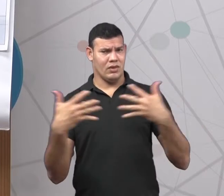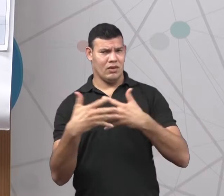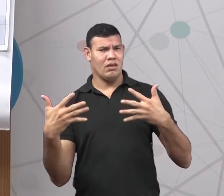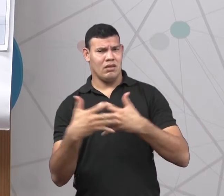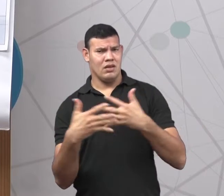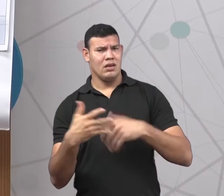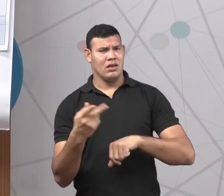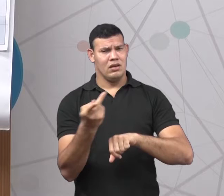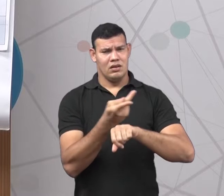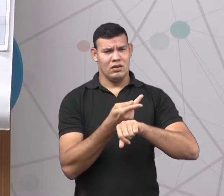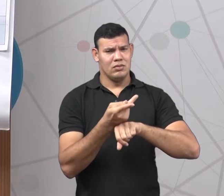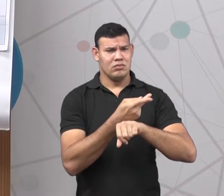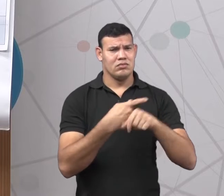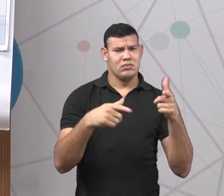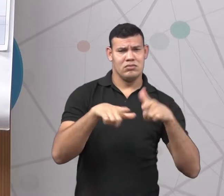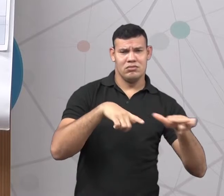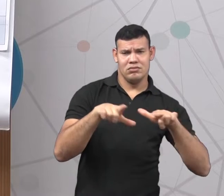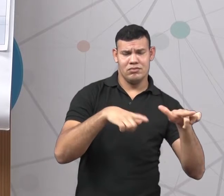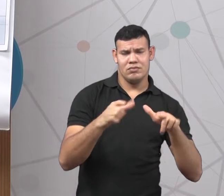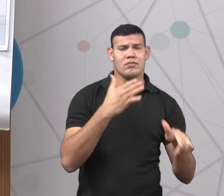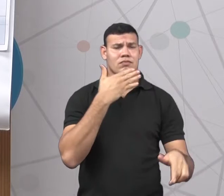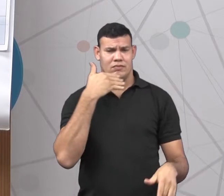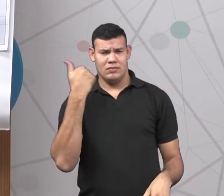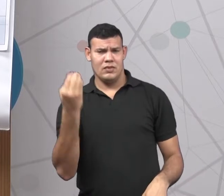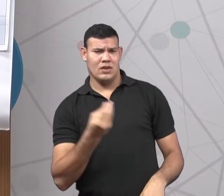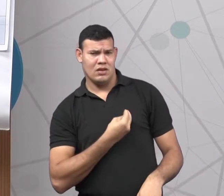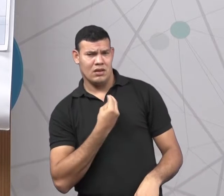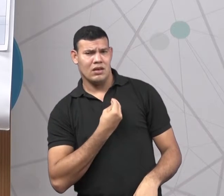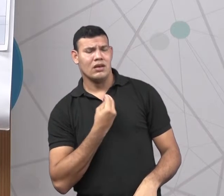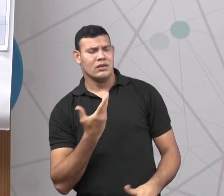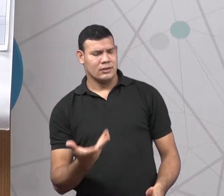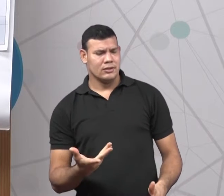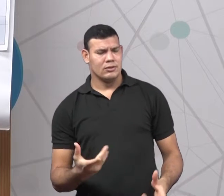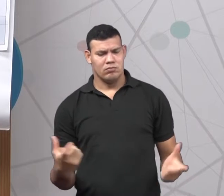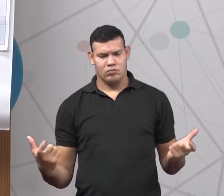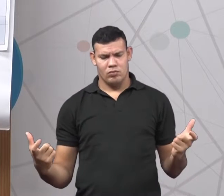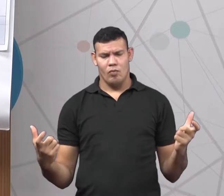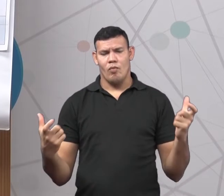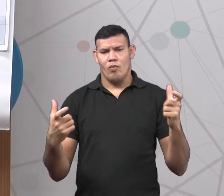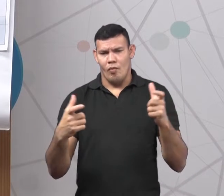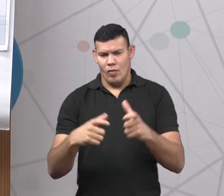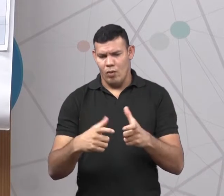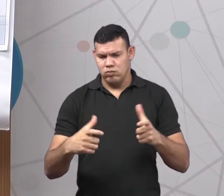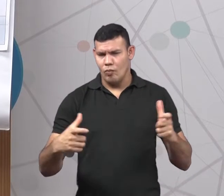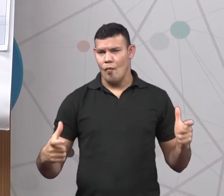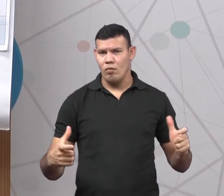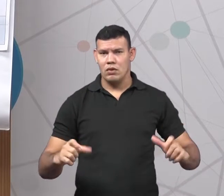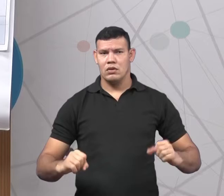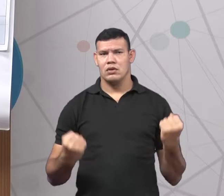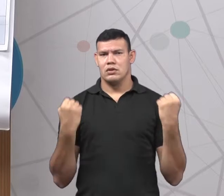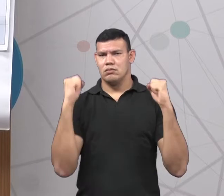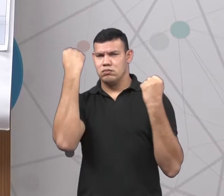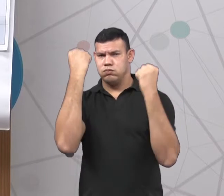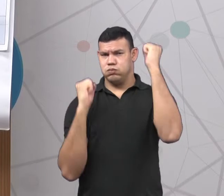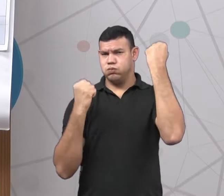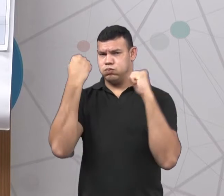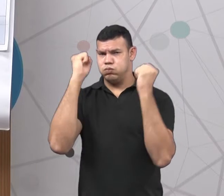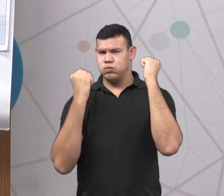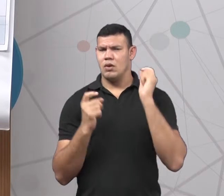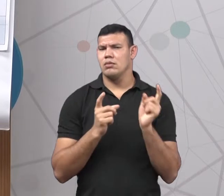de emprego, porque nos grandes centros urbanos estão concentrados o polo industrial e o polo